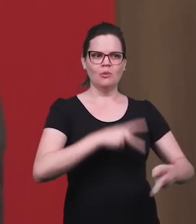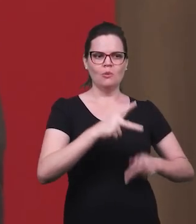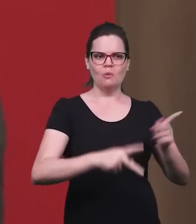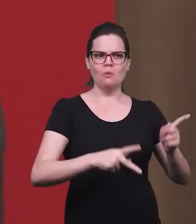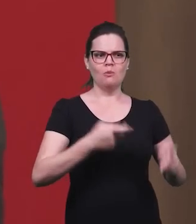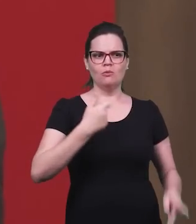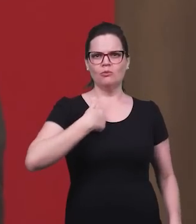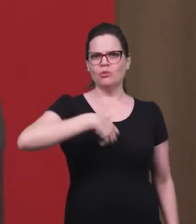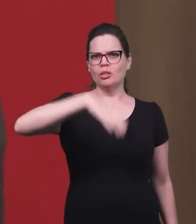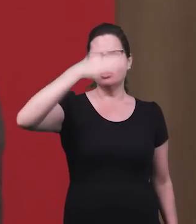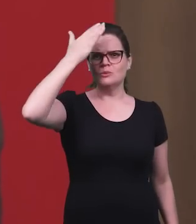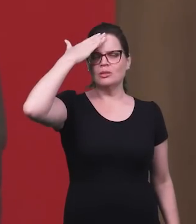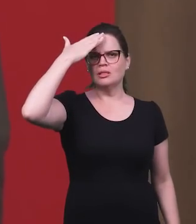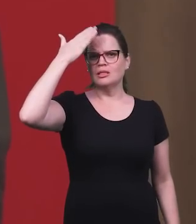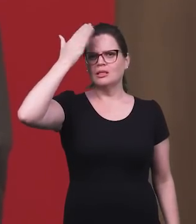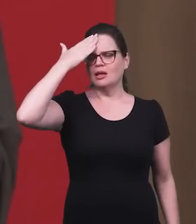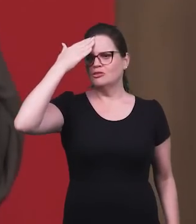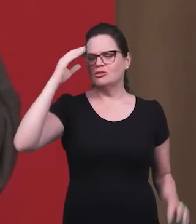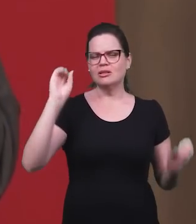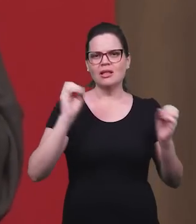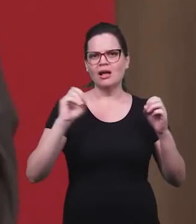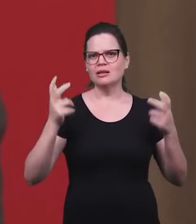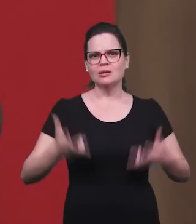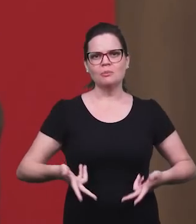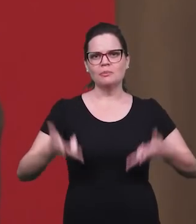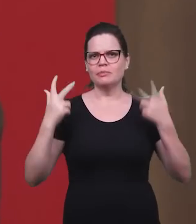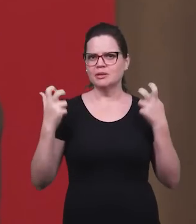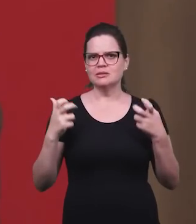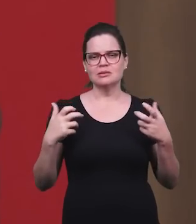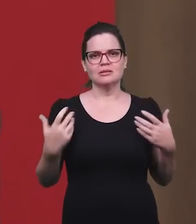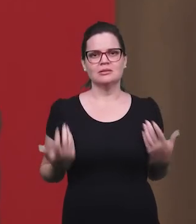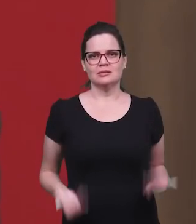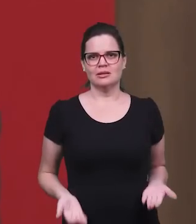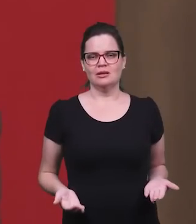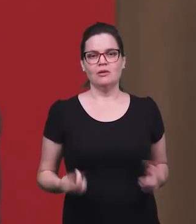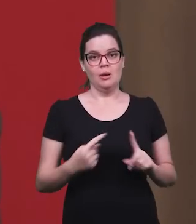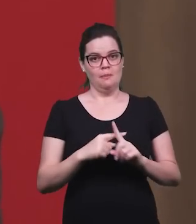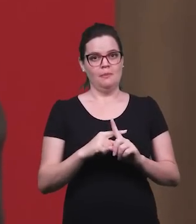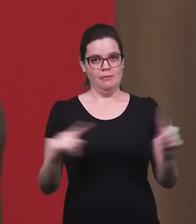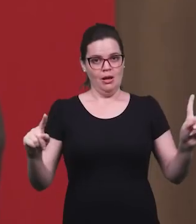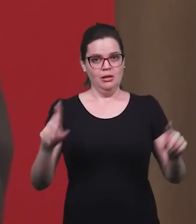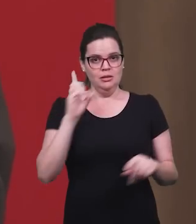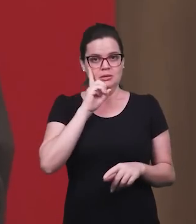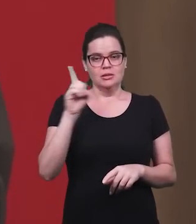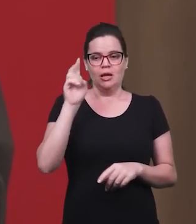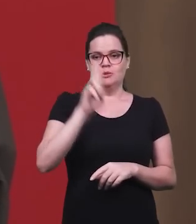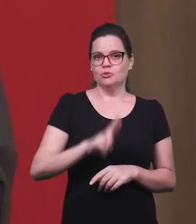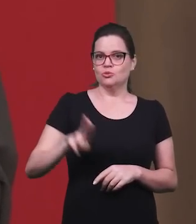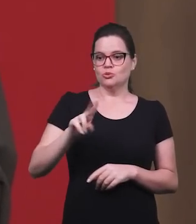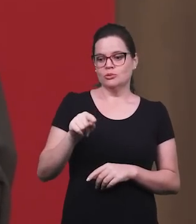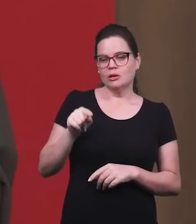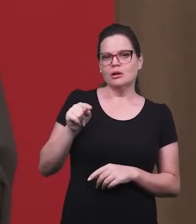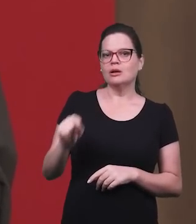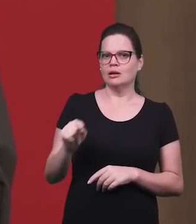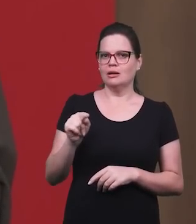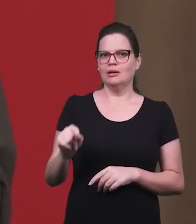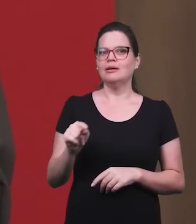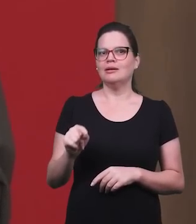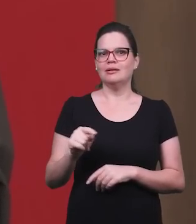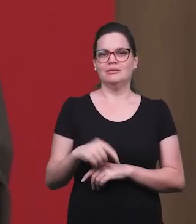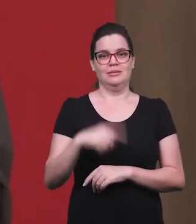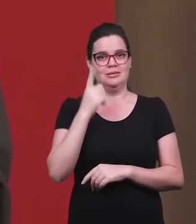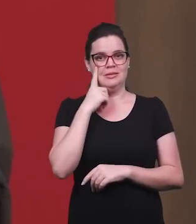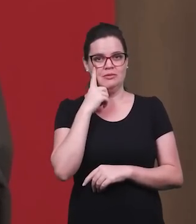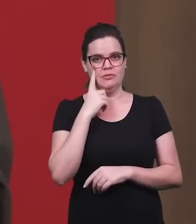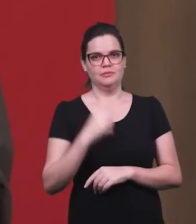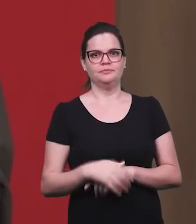do Messias. Mas foi o lado do Messias que Deus usou. Agora observa.